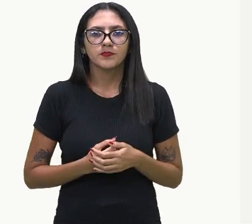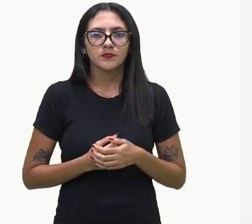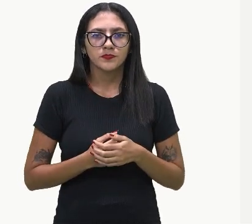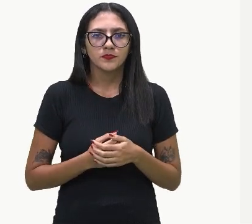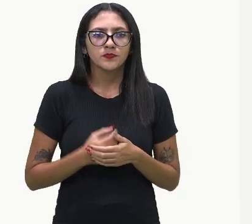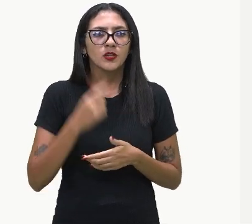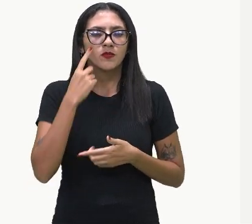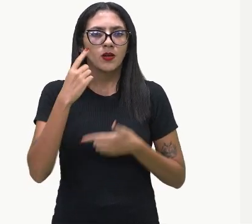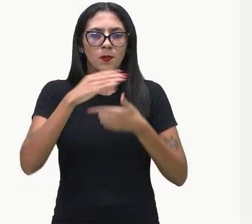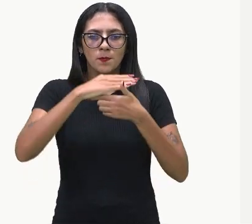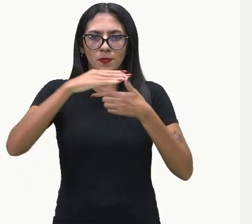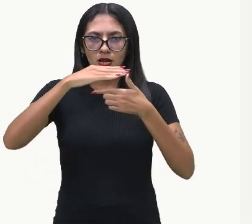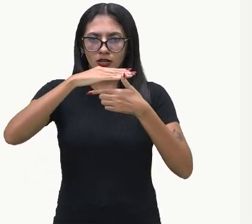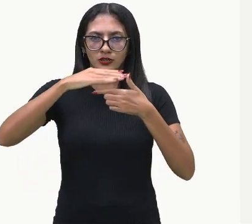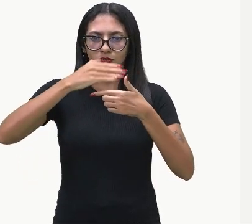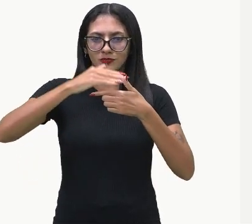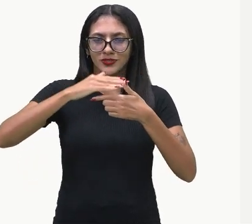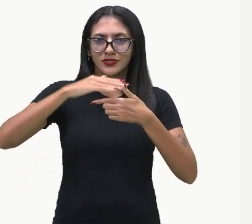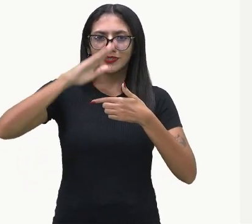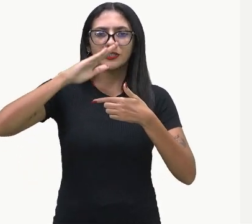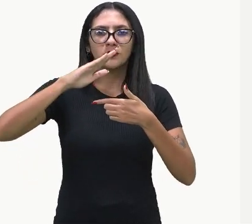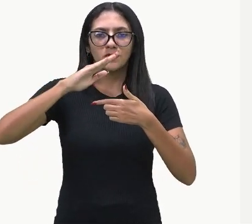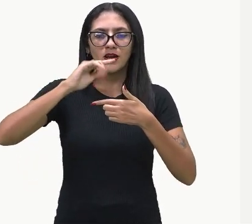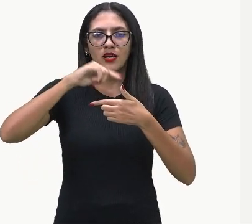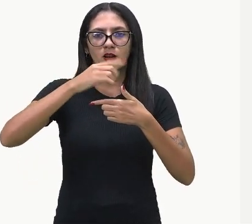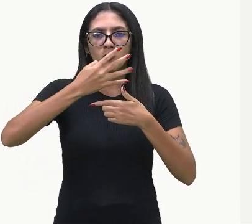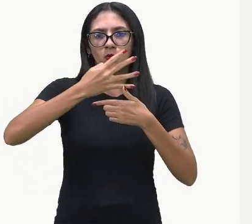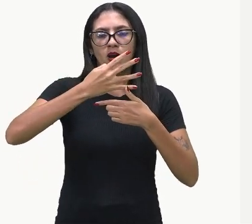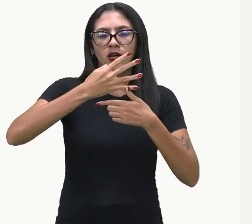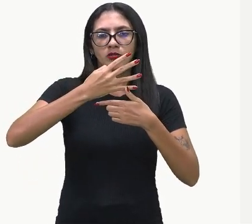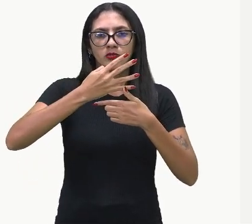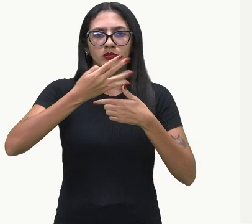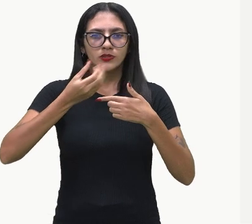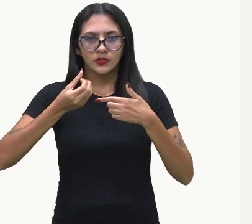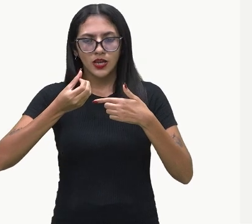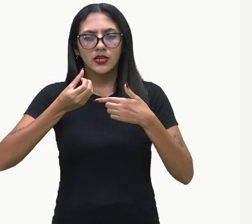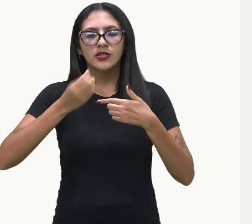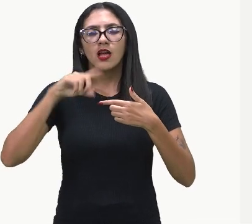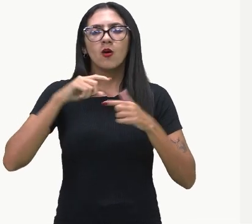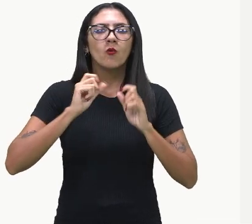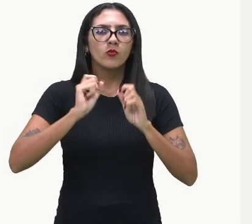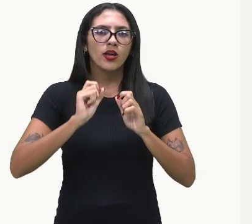de cima, ó, são o dobro dos segmentos de baixo.